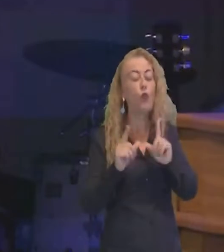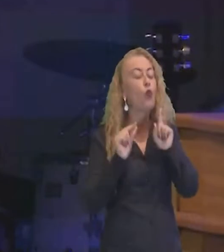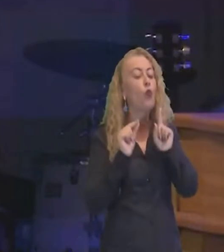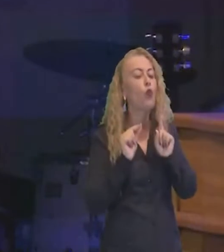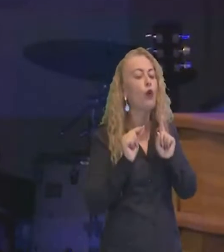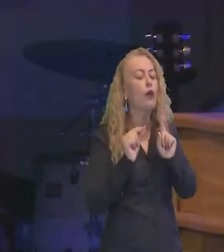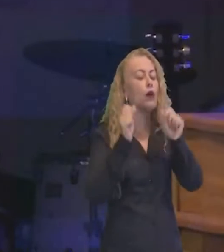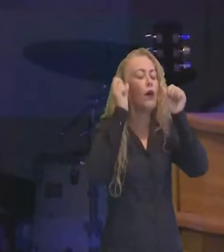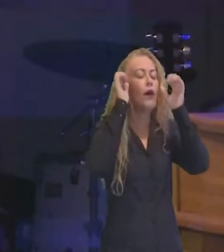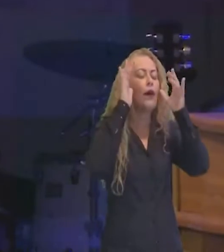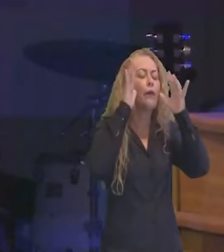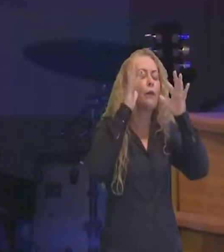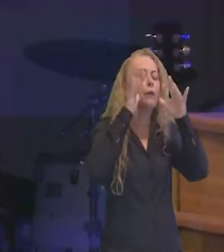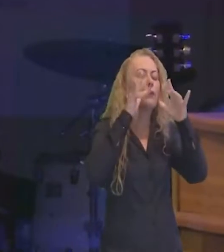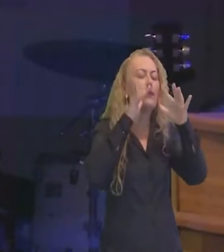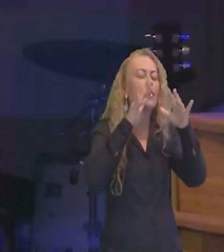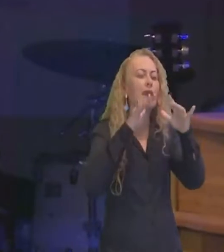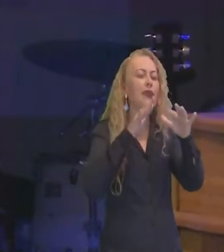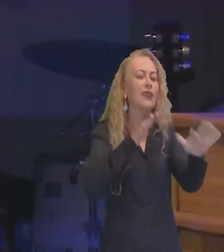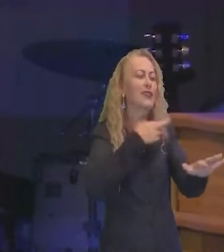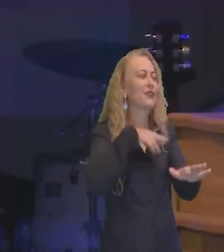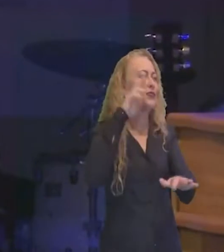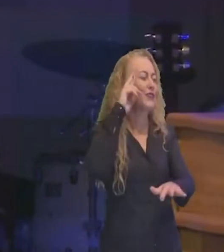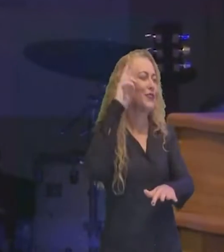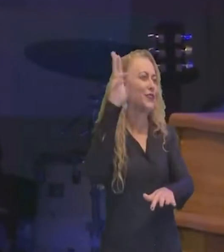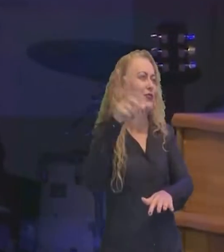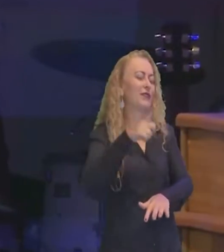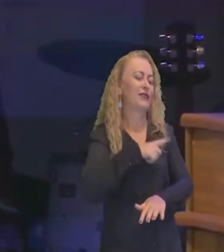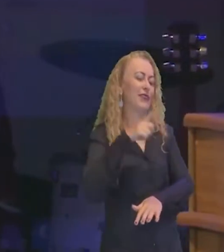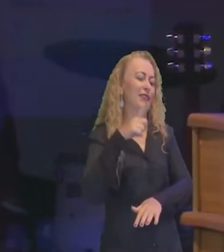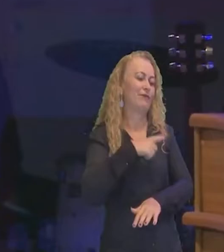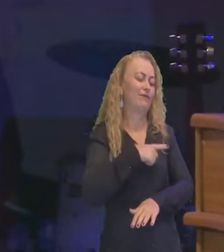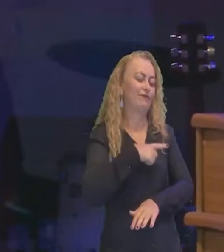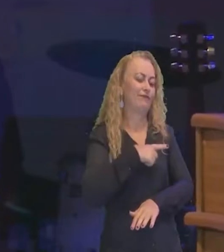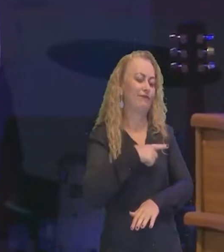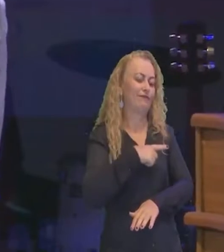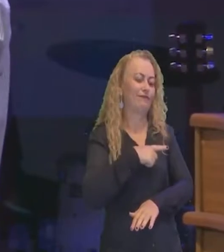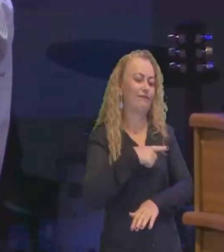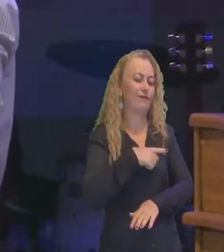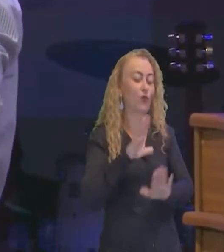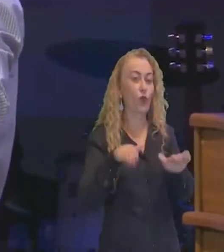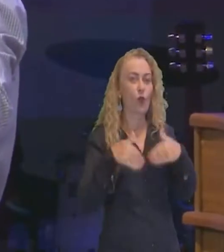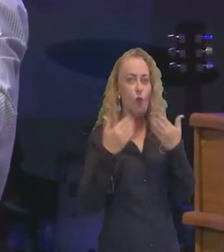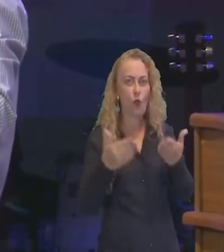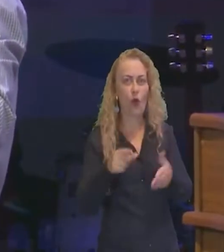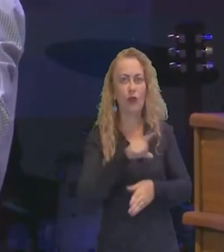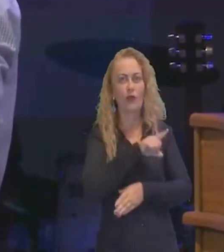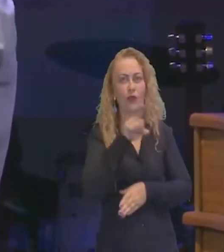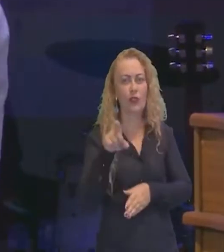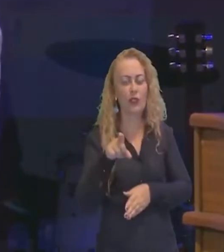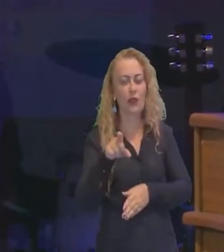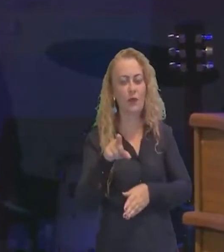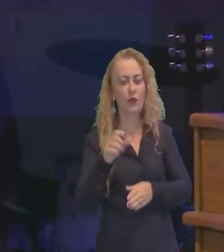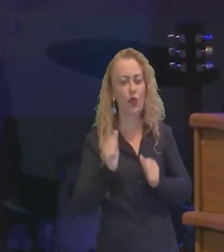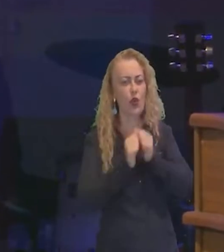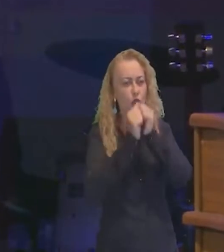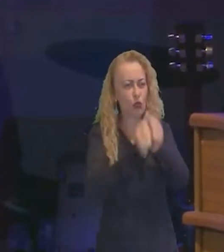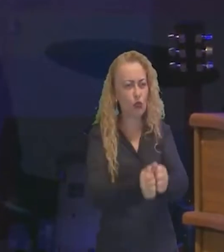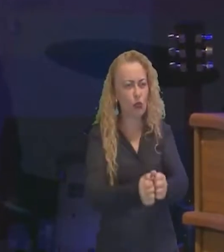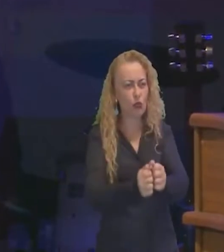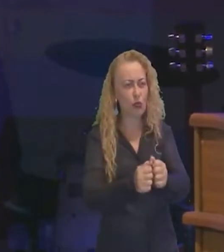a bênção do Senhor, a bênção de Deus está. Quando você entra com o amante ou com a